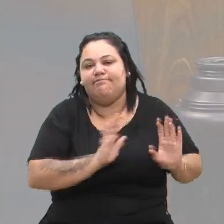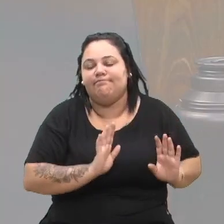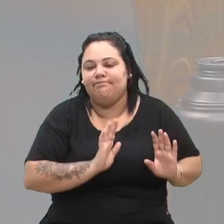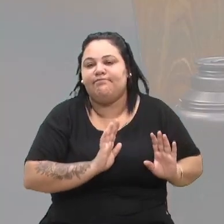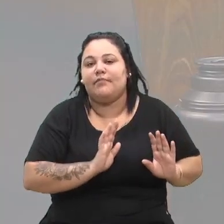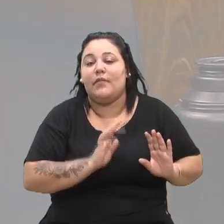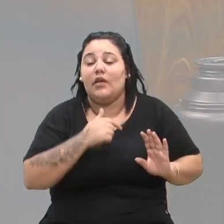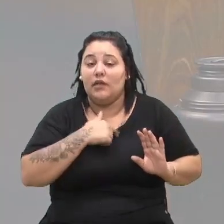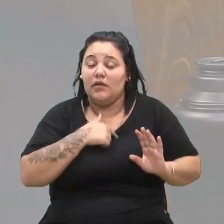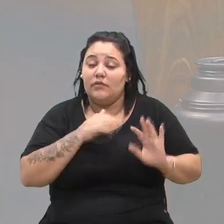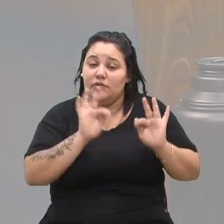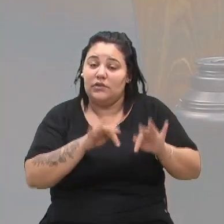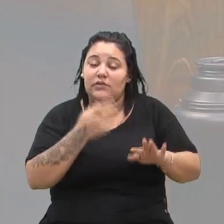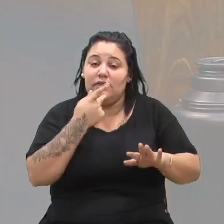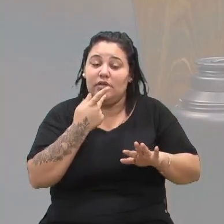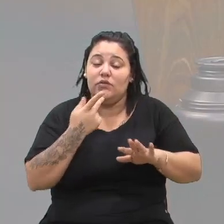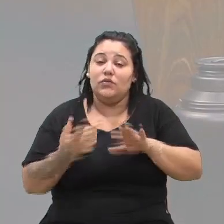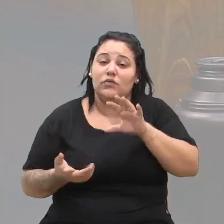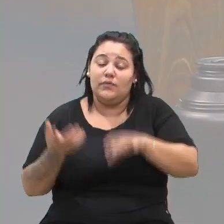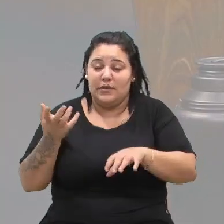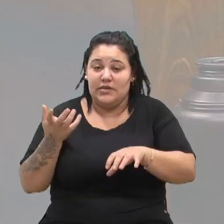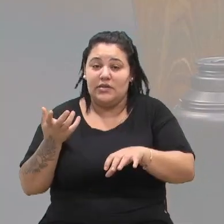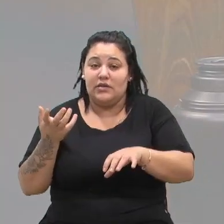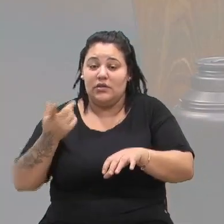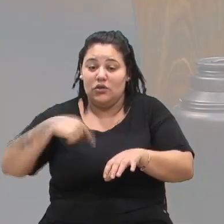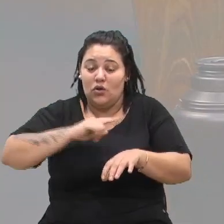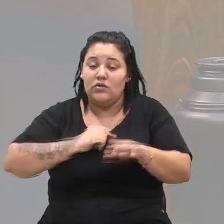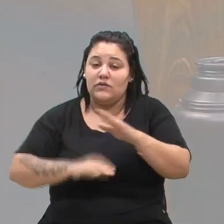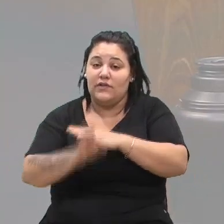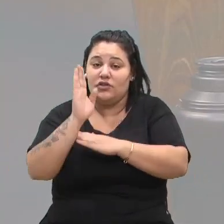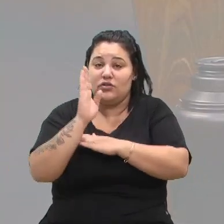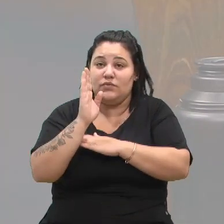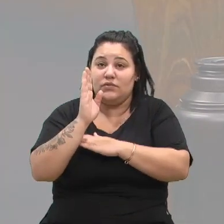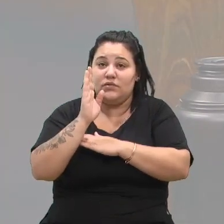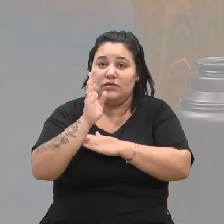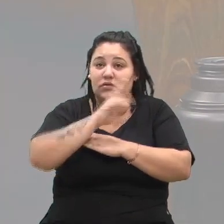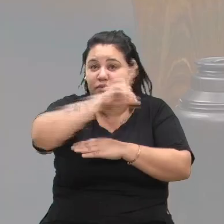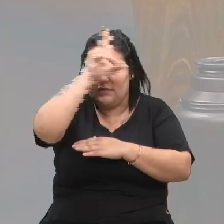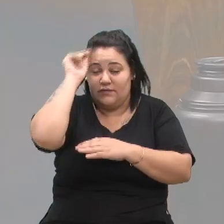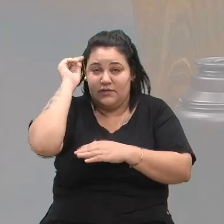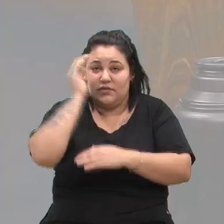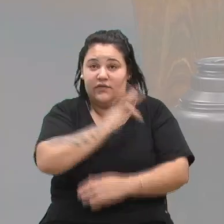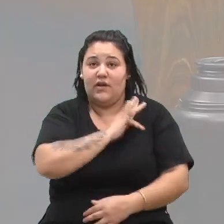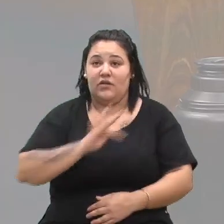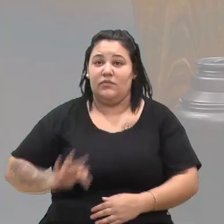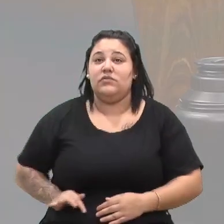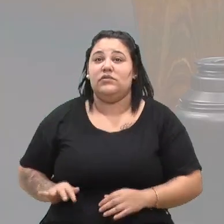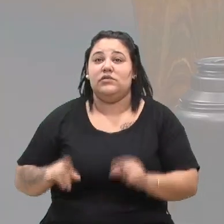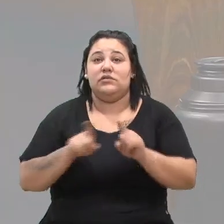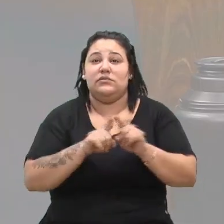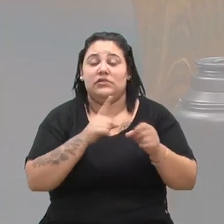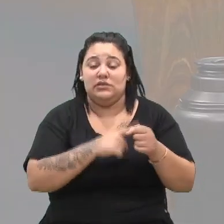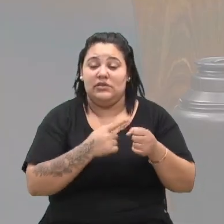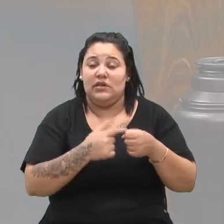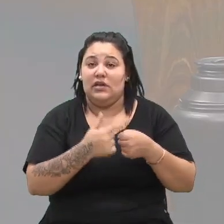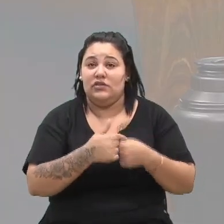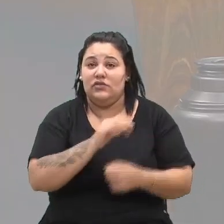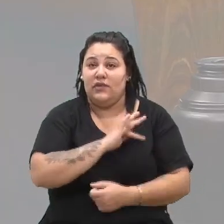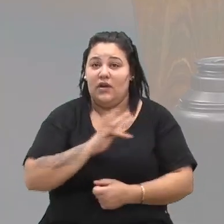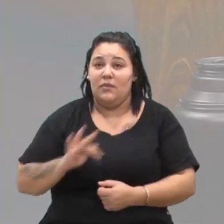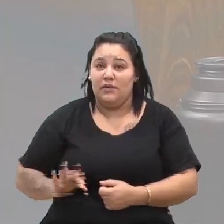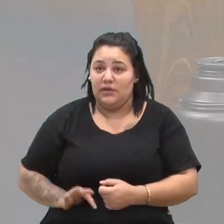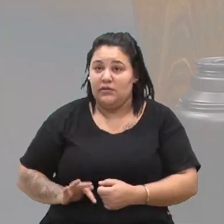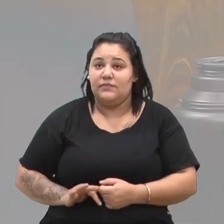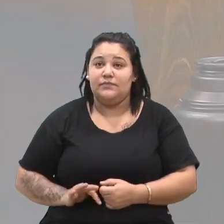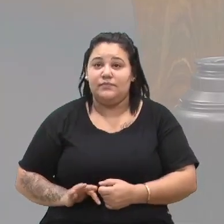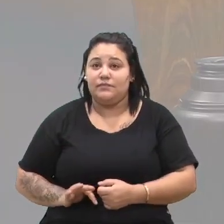que em Brasília, quando estivemos lá, o prefeito de Farroupilha e a cidade de Farroupilha é uma cidade muito mobilizada,